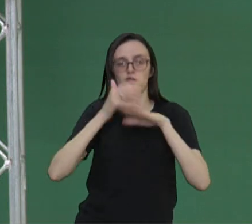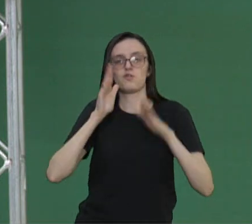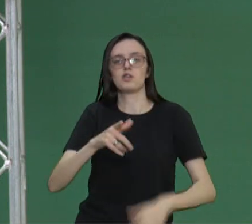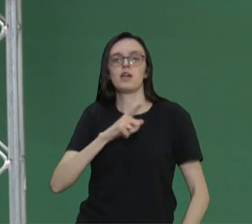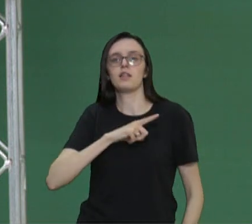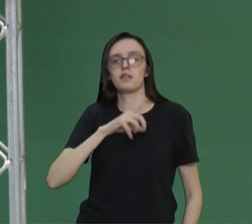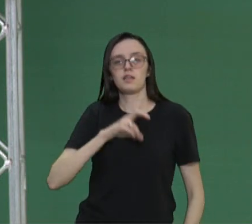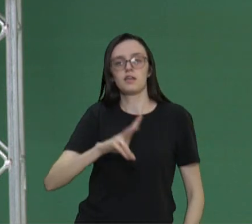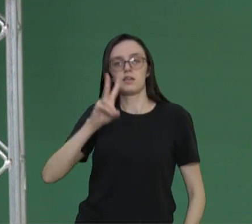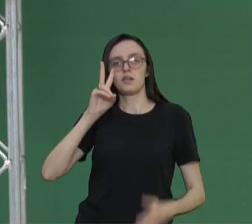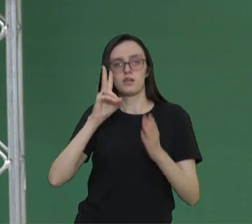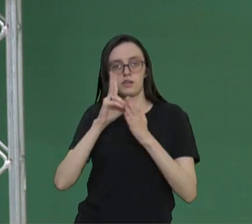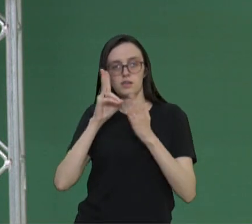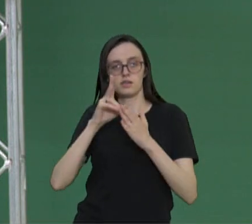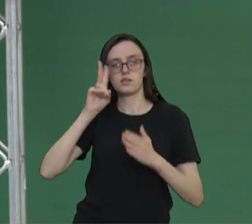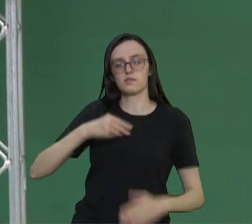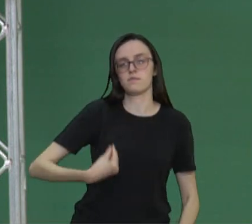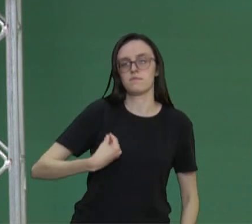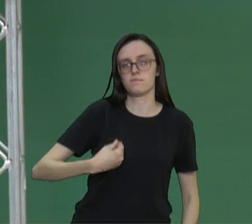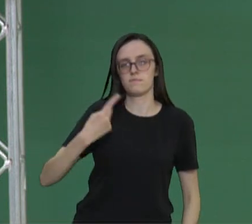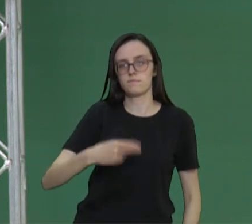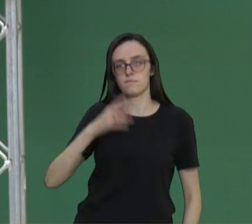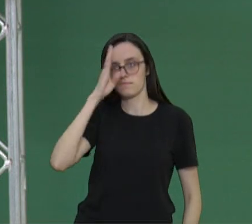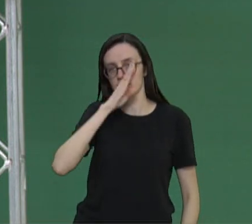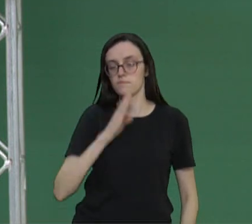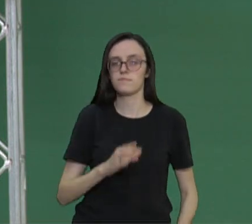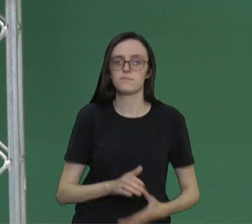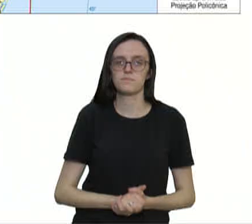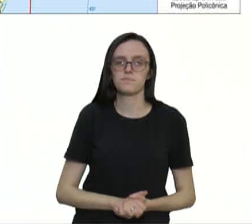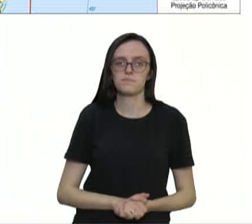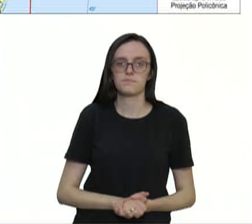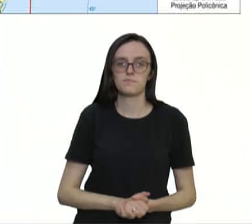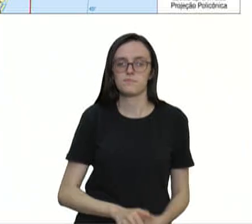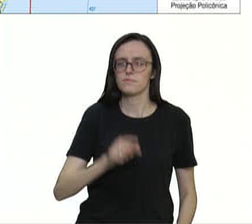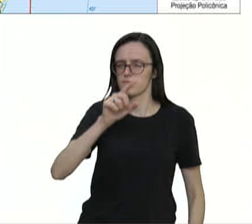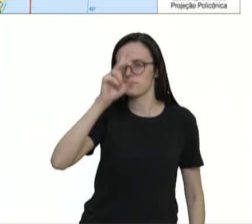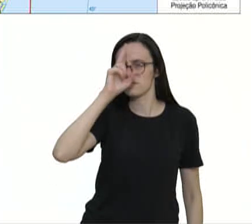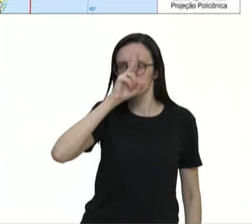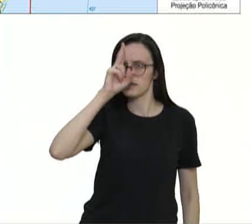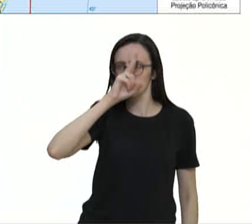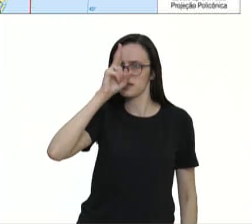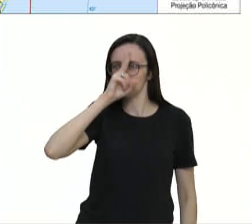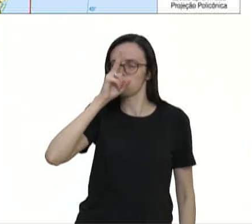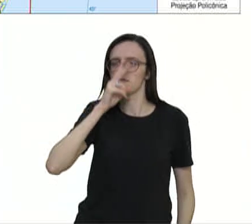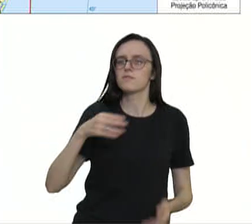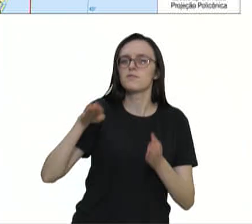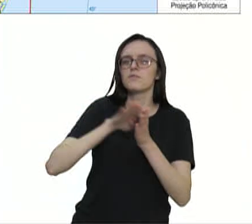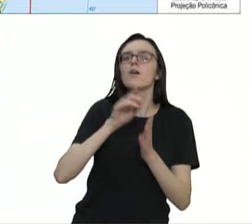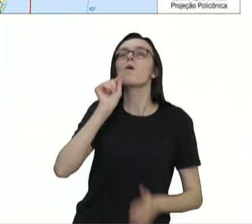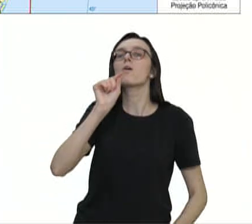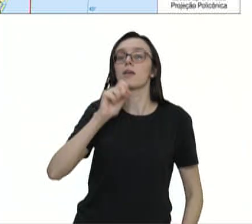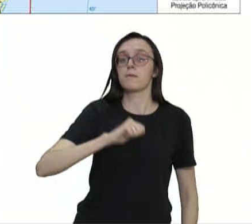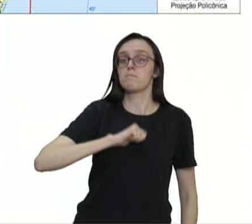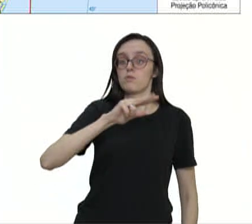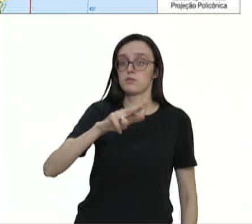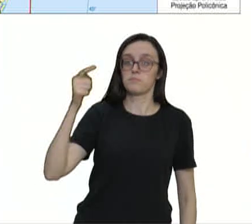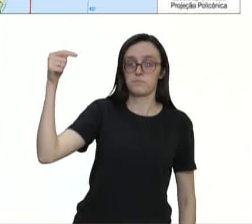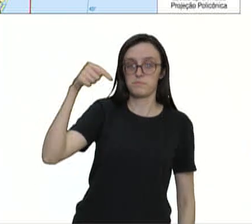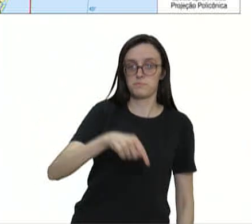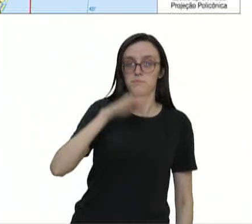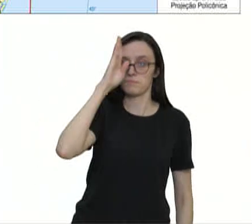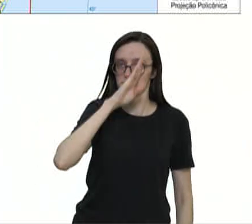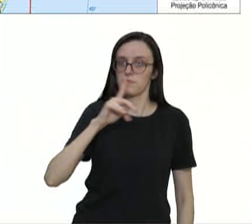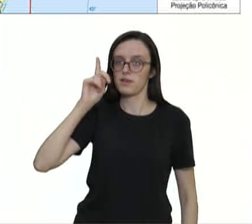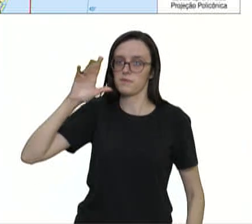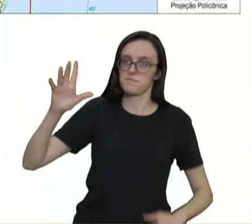índios habitando o nosso Brasil. E aí você lembra que chegaram então os portugueses aqui no Brasil, os